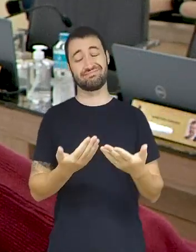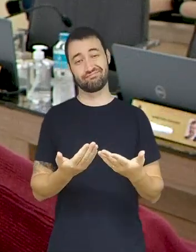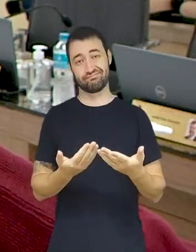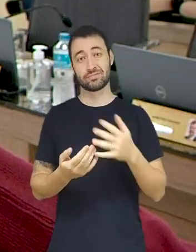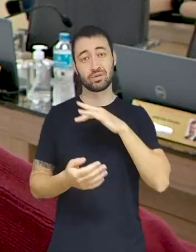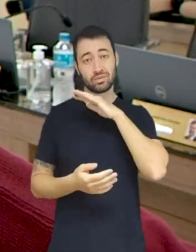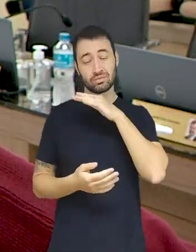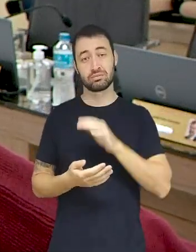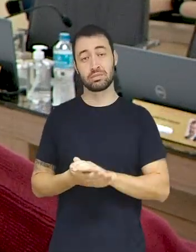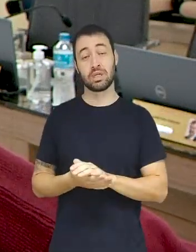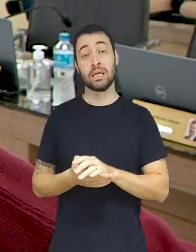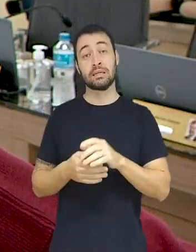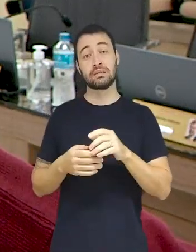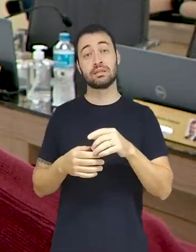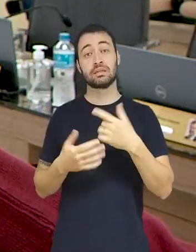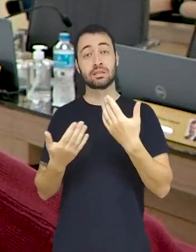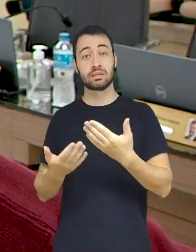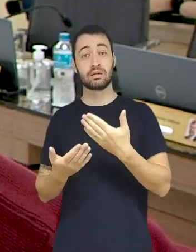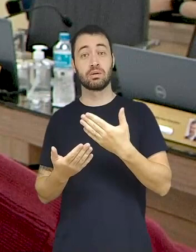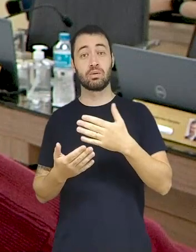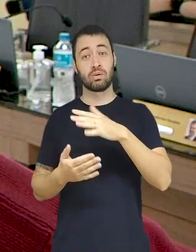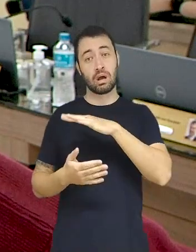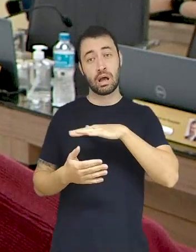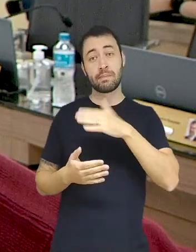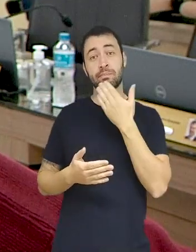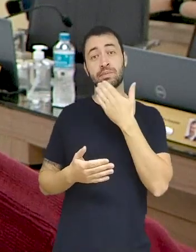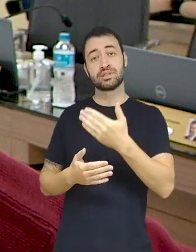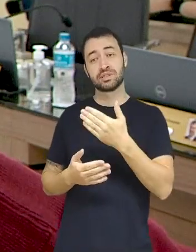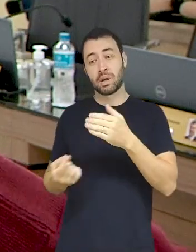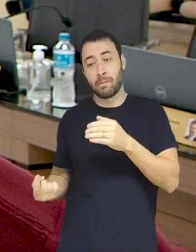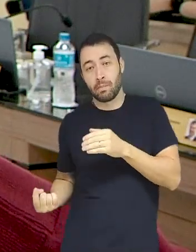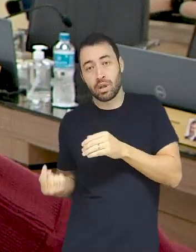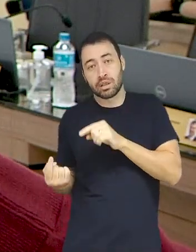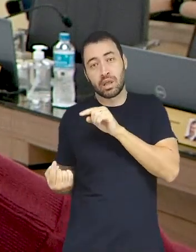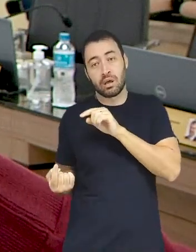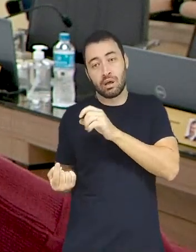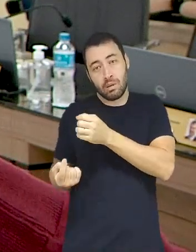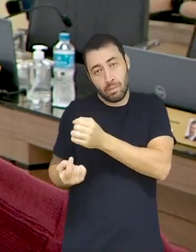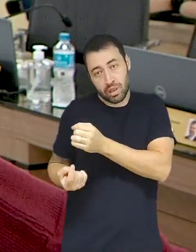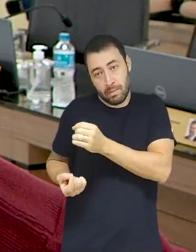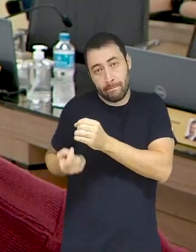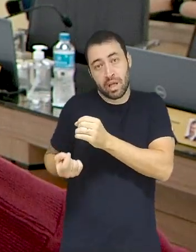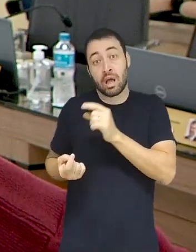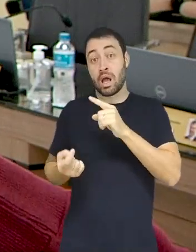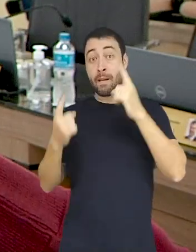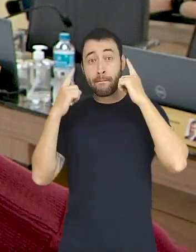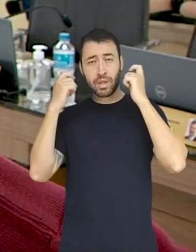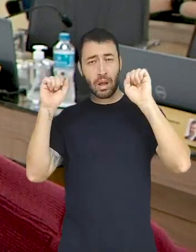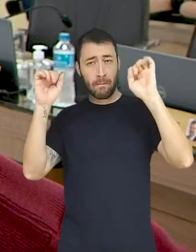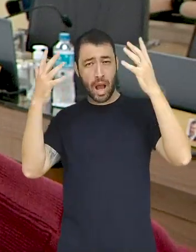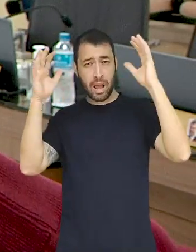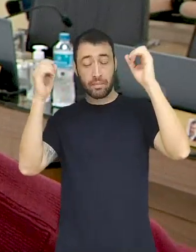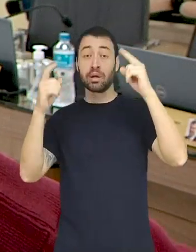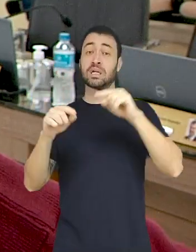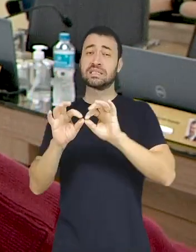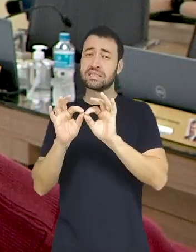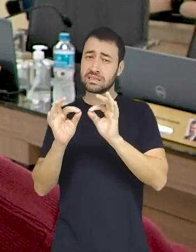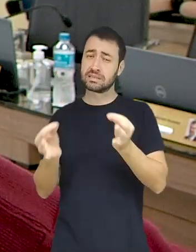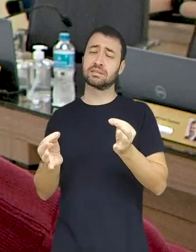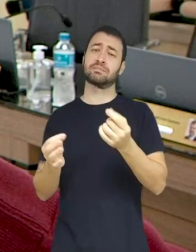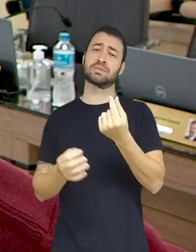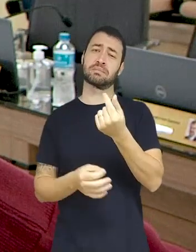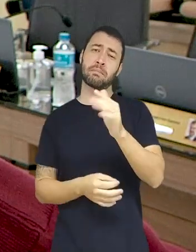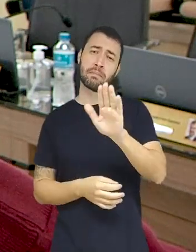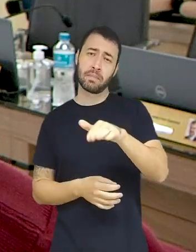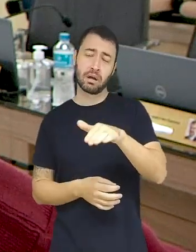com as crianças o botão de pânico também então falado em outros ambientes foi solicitado por pessoas que trabalham nessas instituições de ensino é